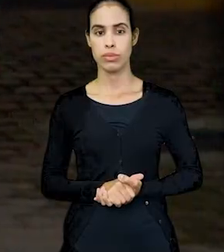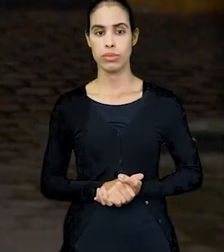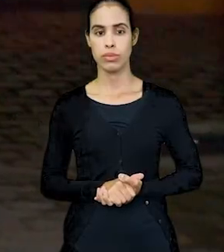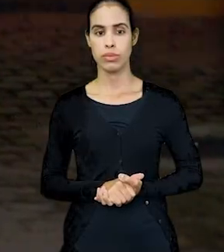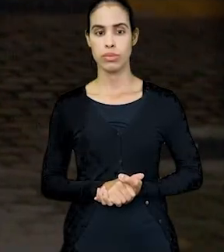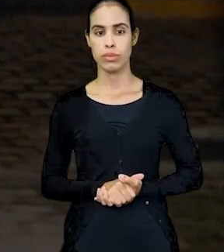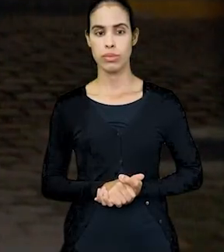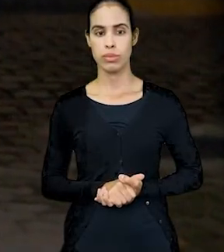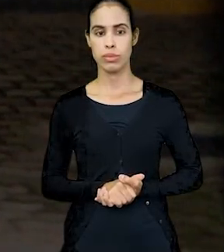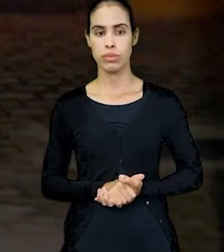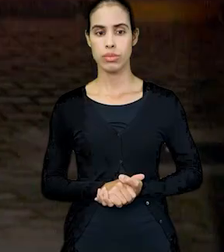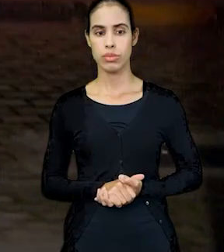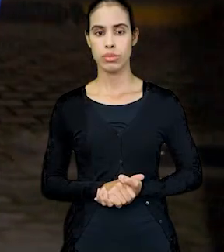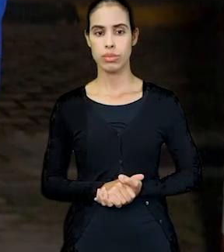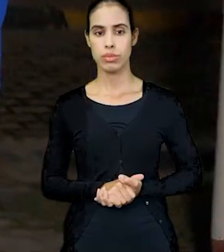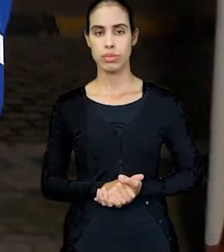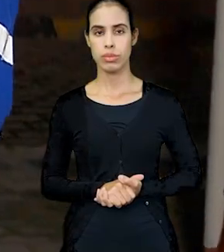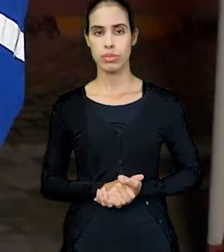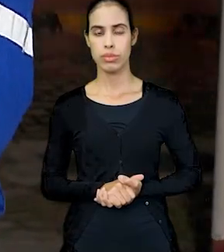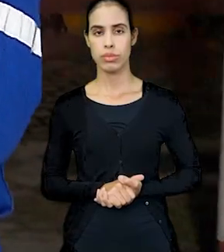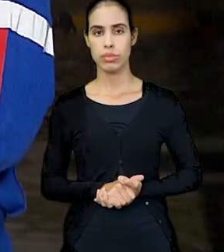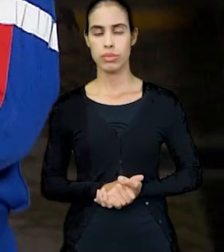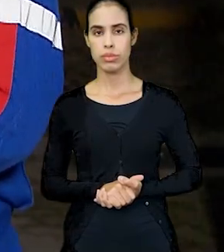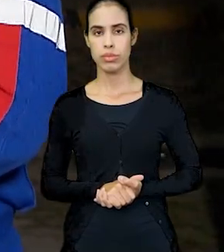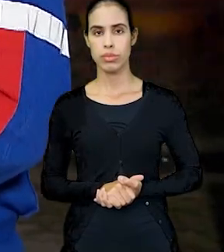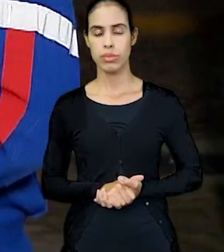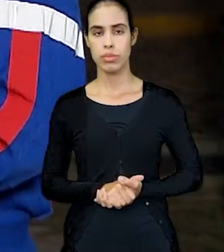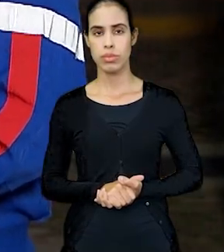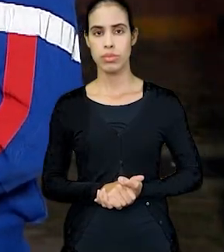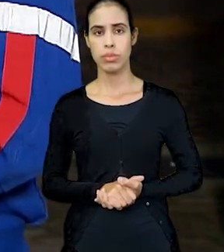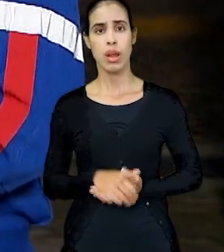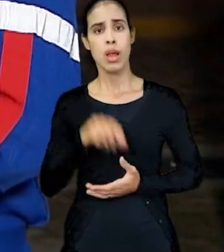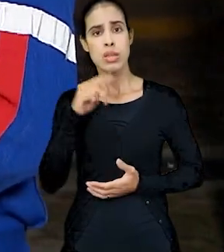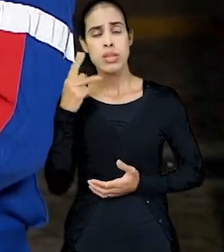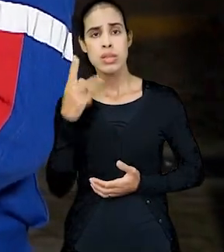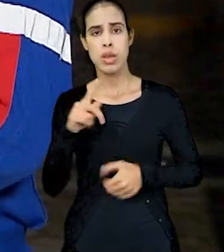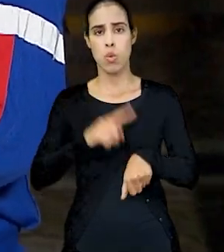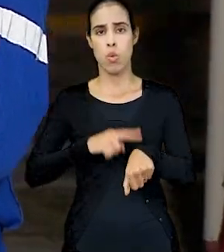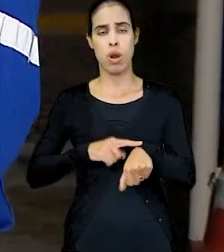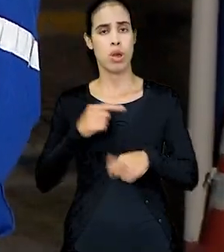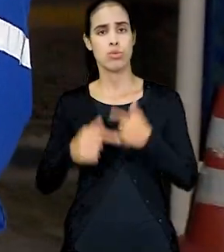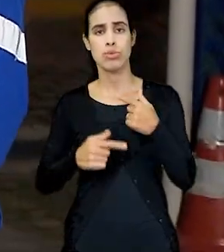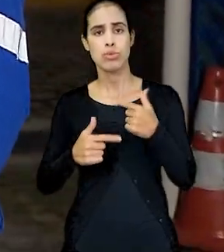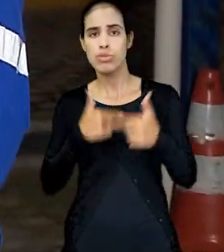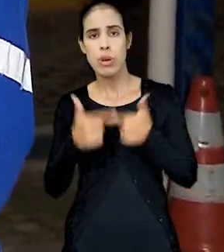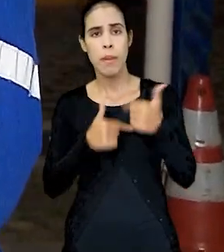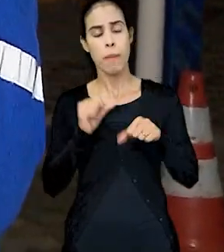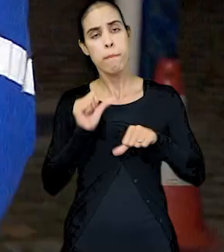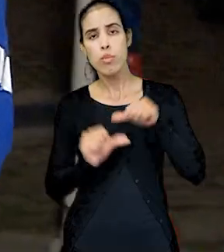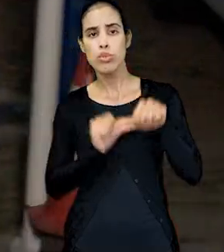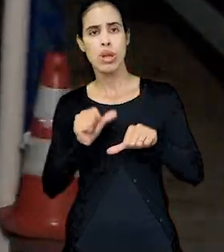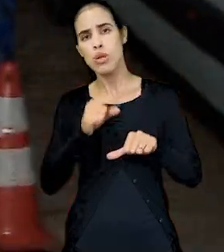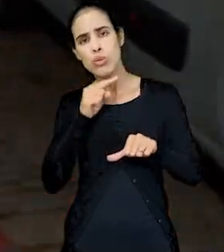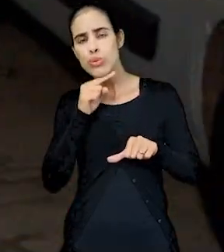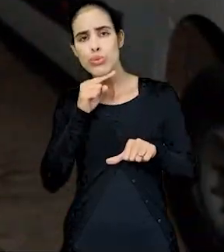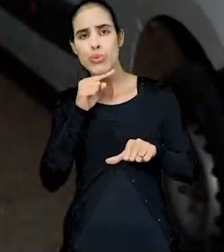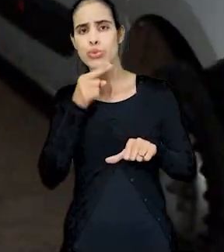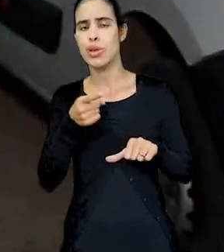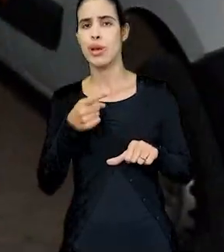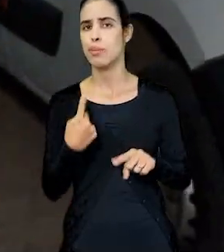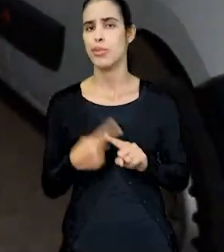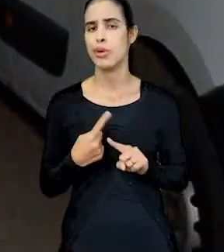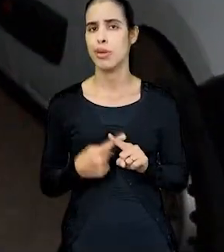O que te impede hoje de mudar ao menos de turno? É uma questão de ganhos com